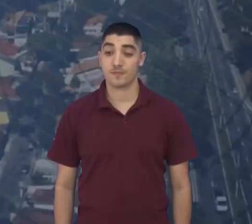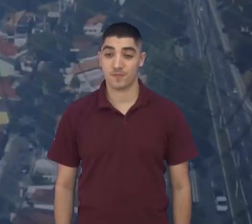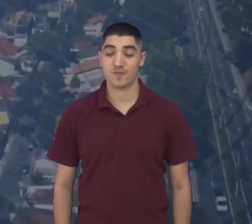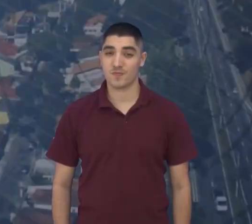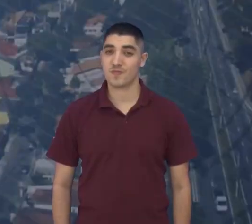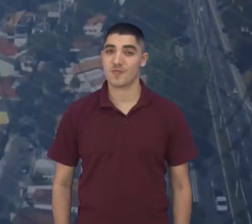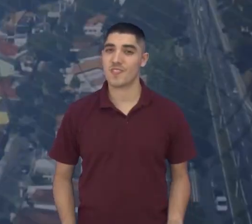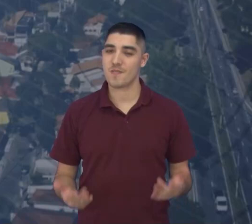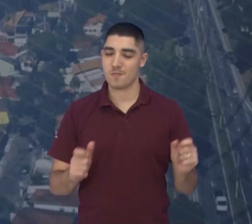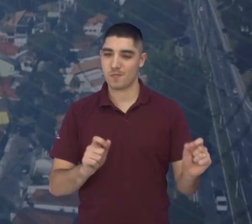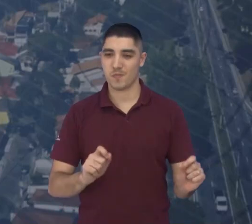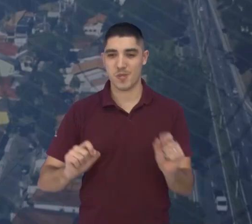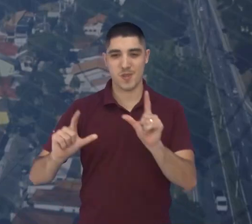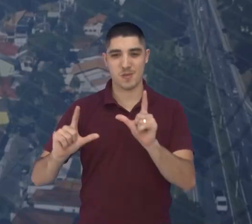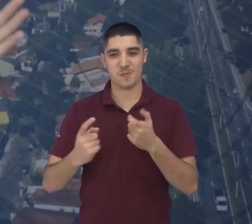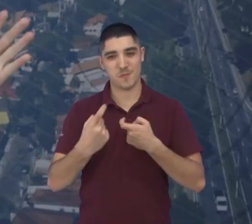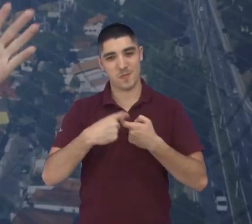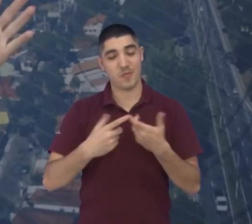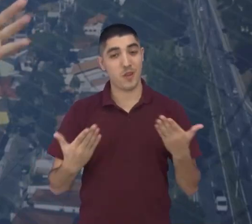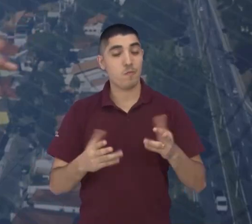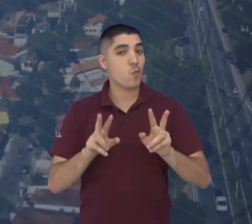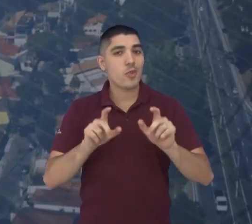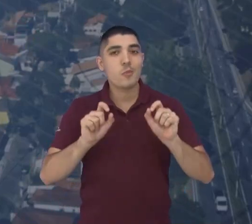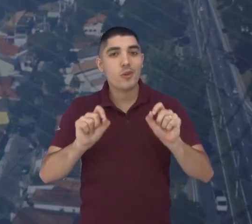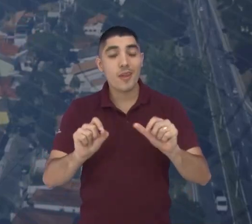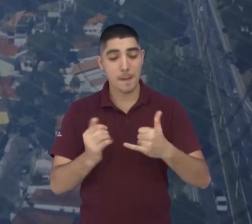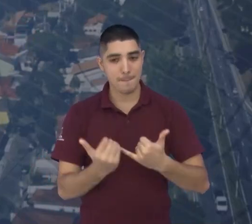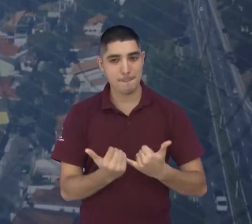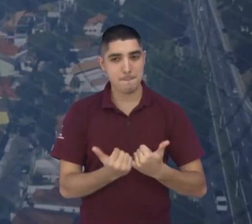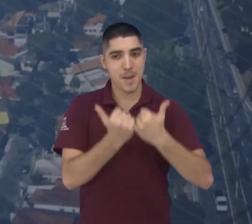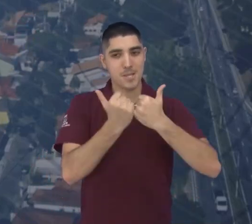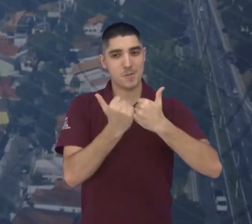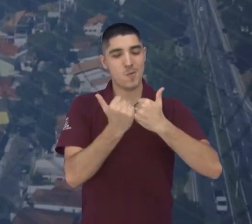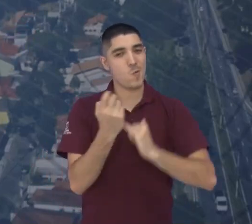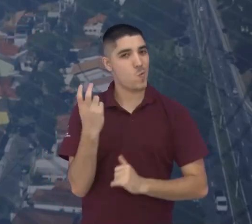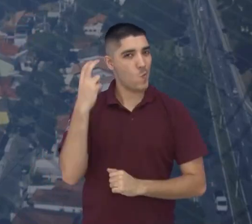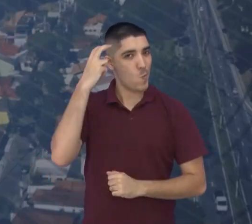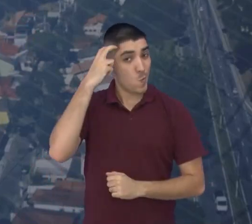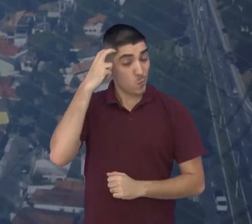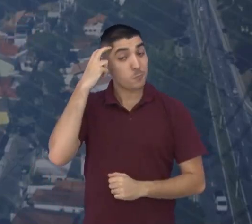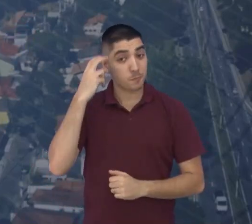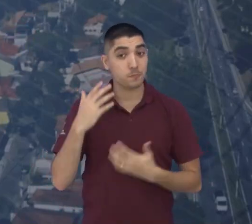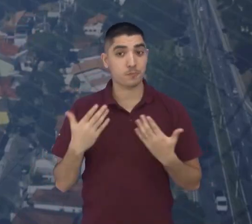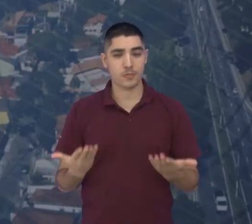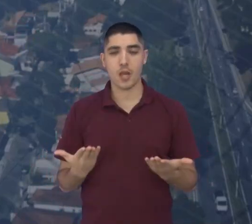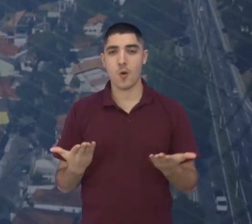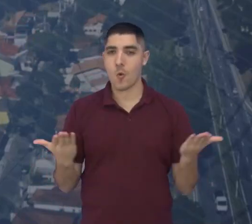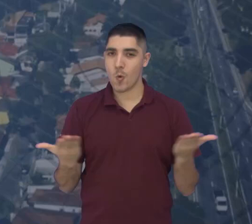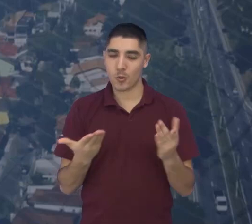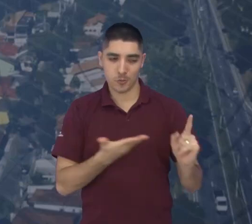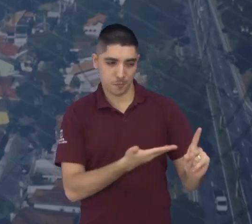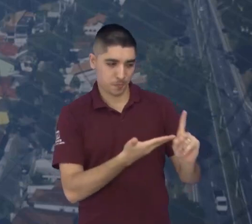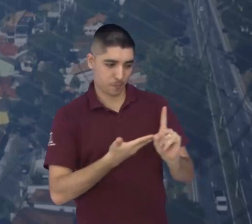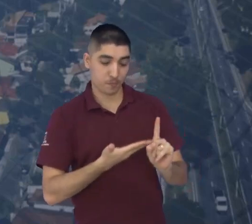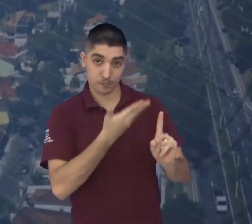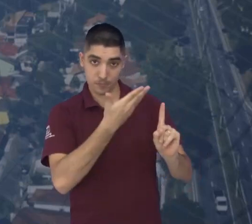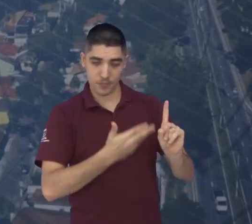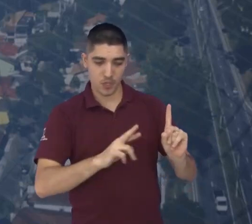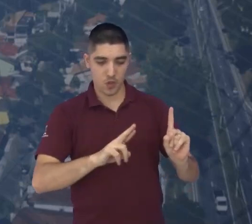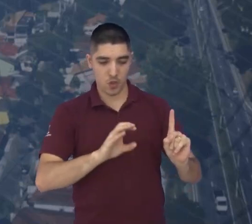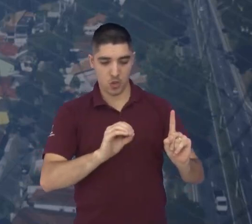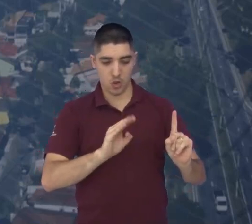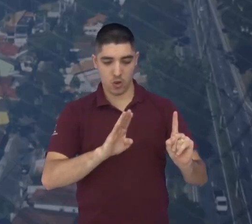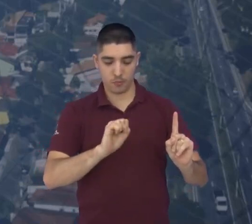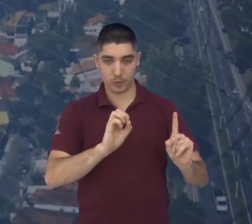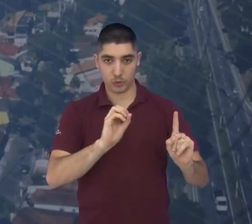Estamos de volta com Diálogos. Hoje estamos falando sobre patrimônios culturais. A gente está recebendo aqui no estúdio o Robson Bernardo,